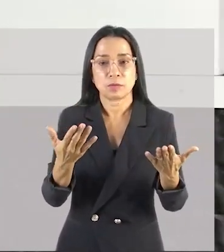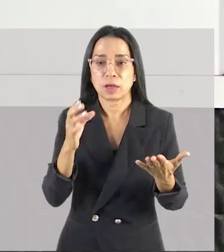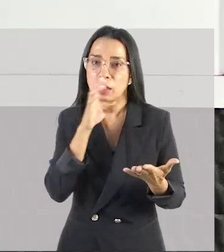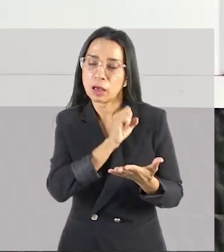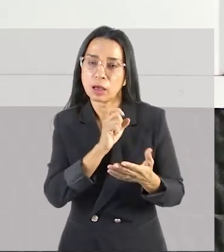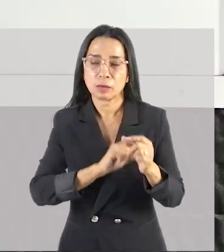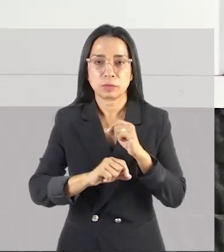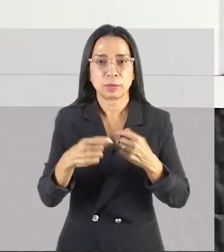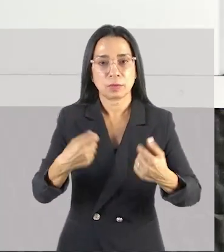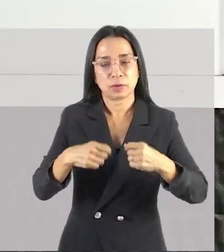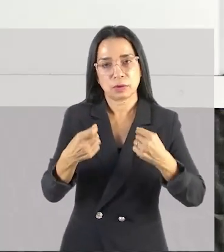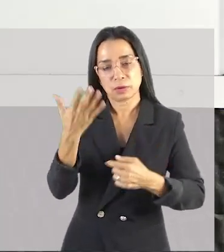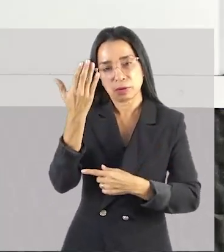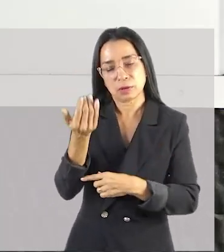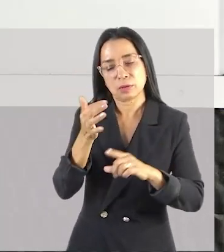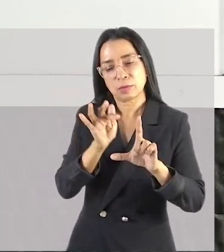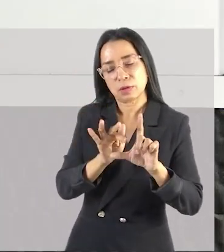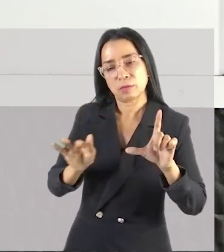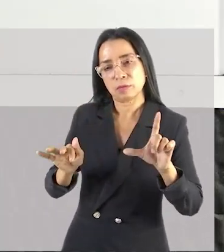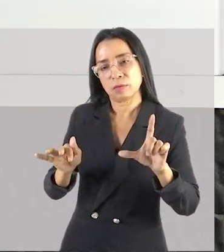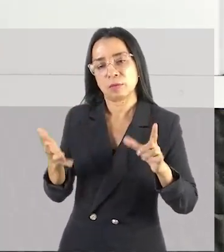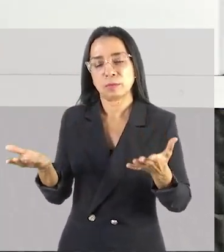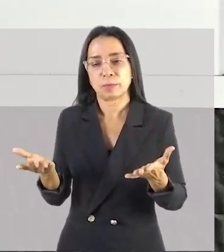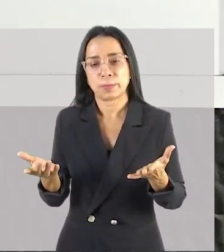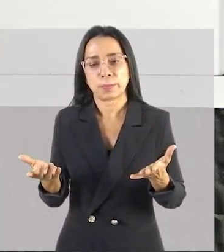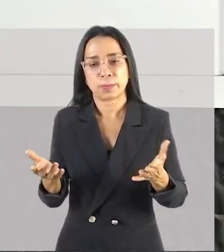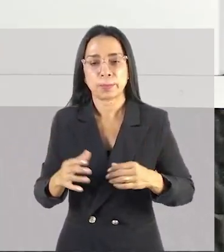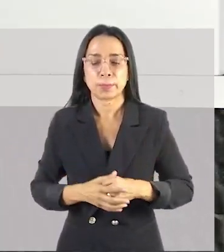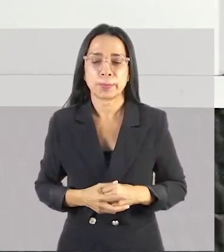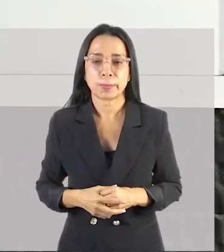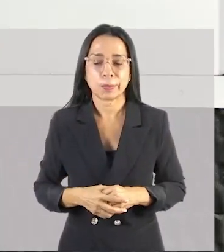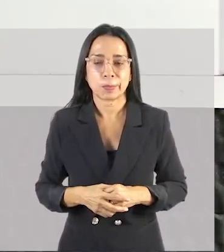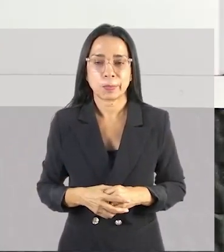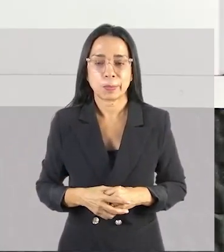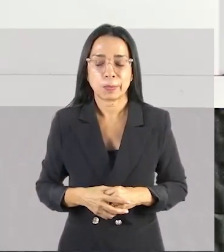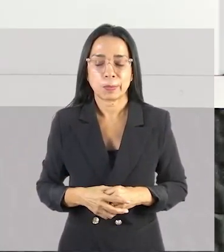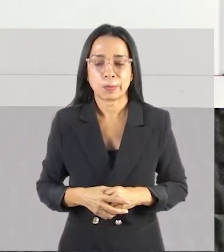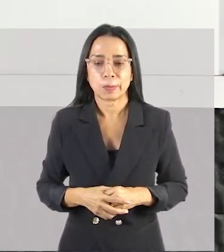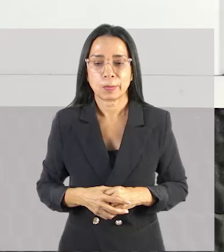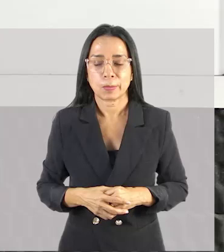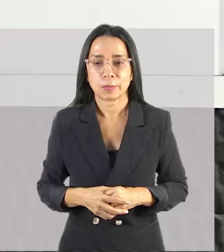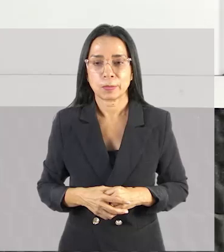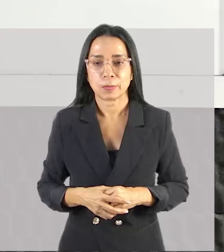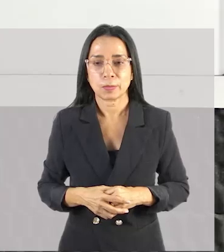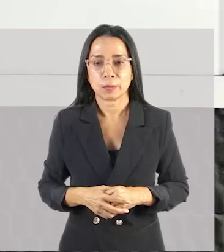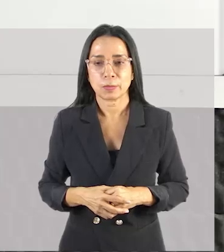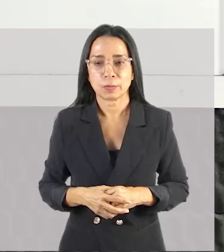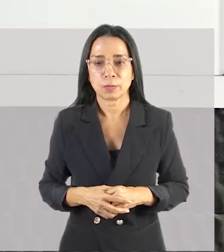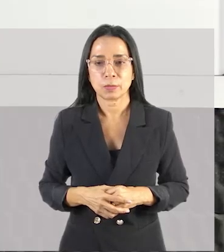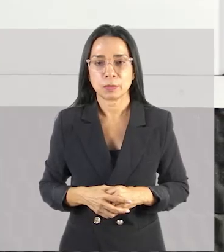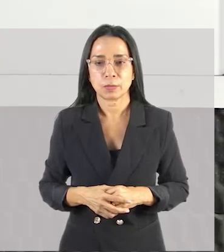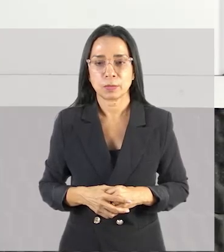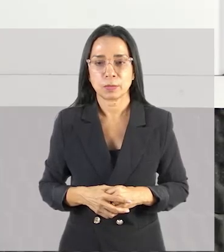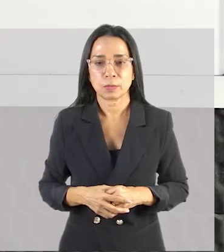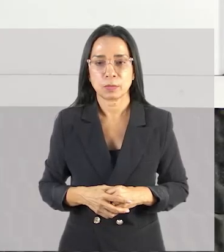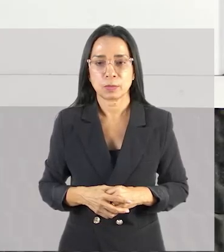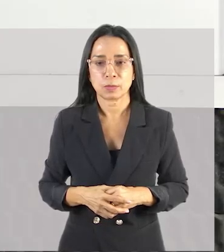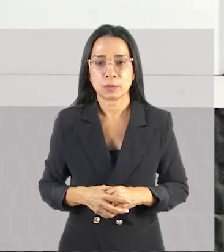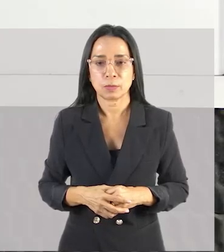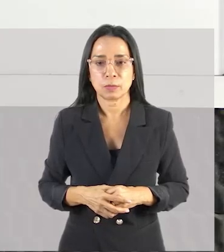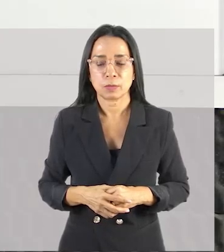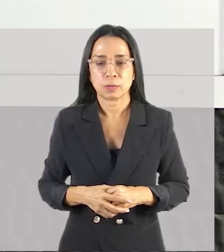Então a gente tem que saber as fórmulas, que é o caminho mais rápido, tá? Então, turma, a área do triângulo equilátero é